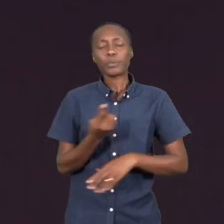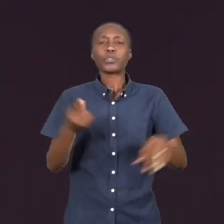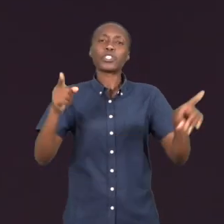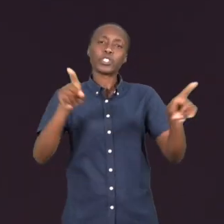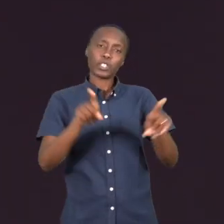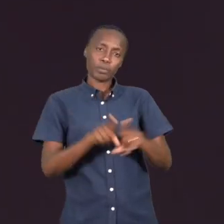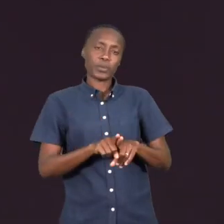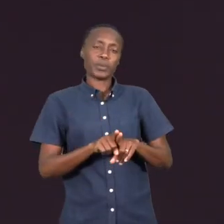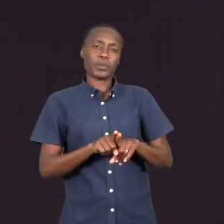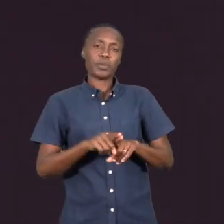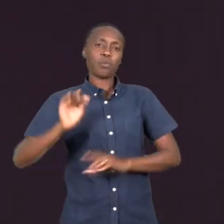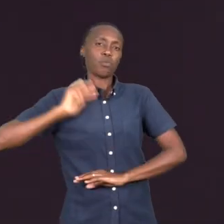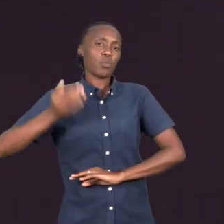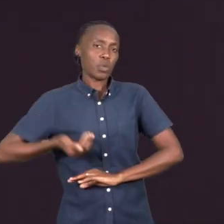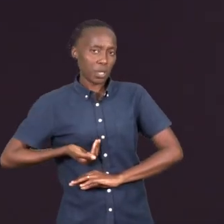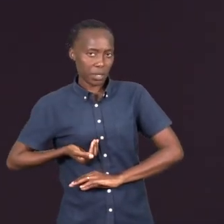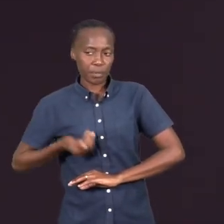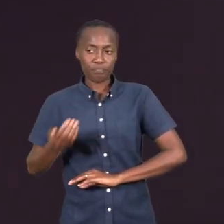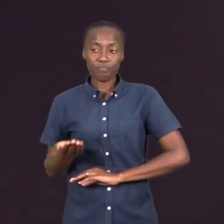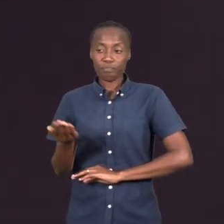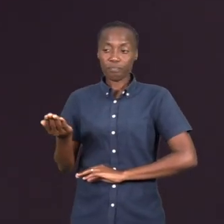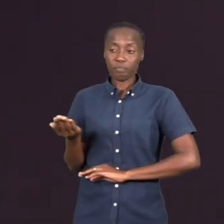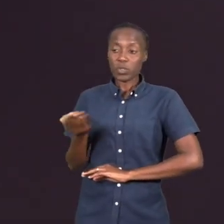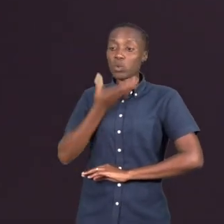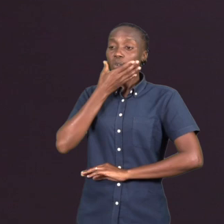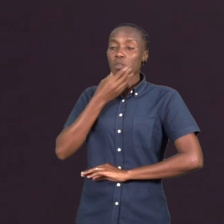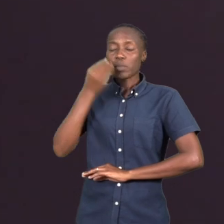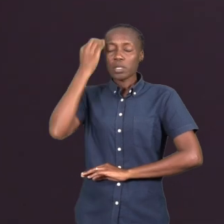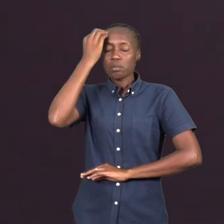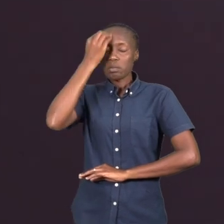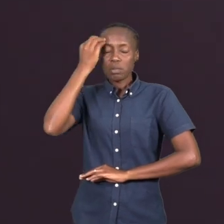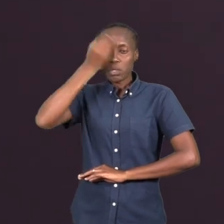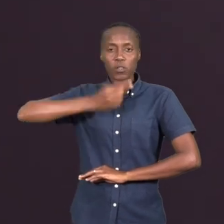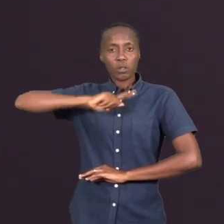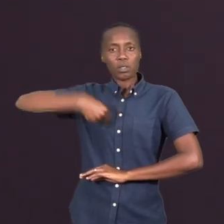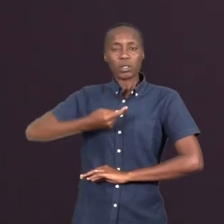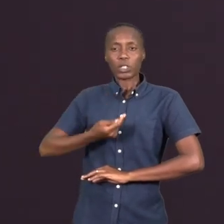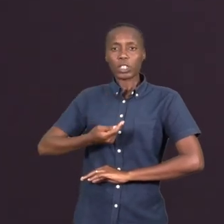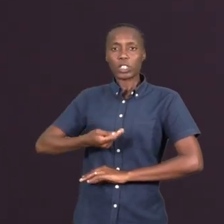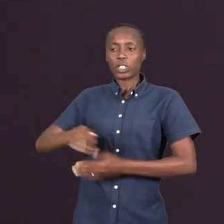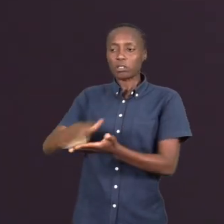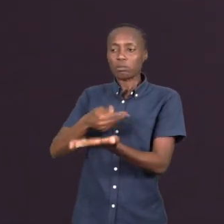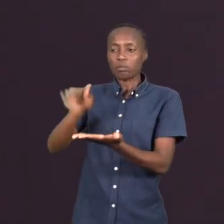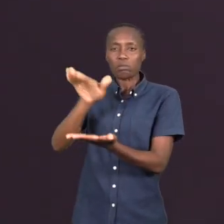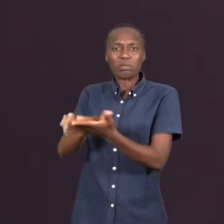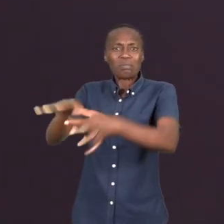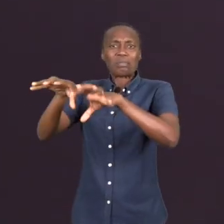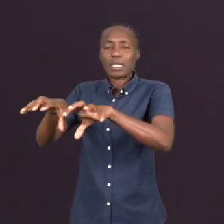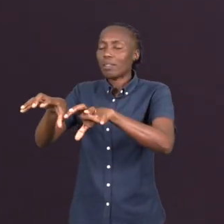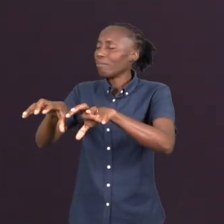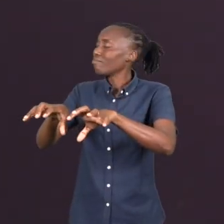eu, não queremos arrancar os vossos sonhos. Queremos apenas poder